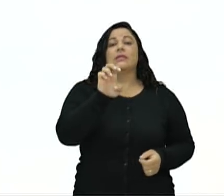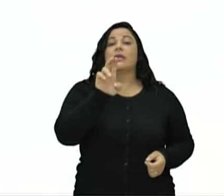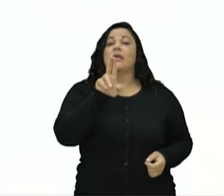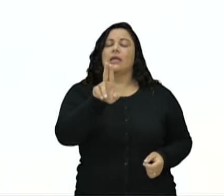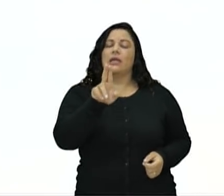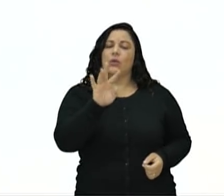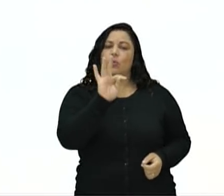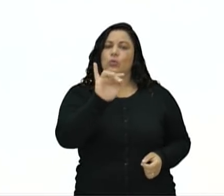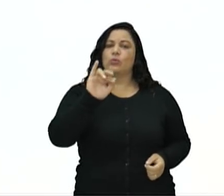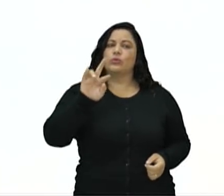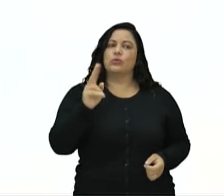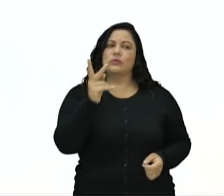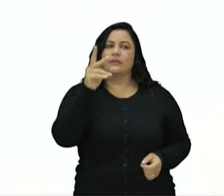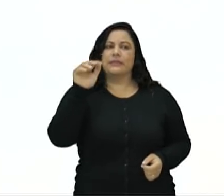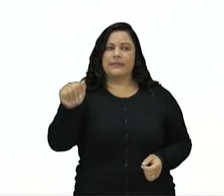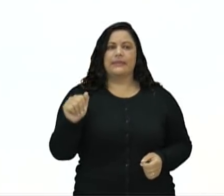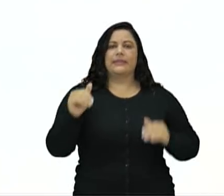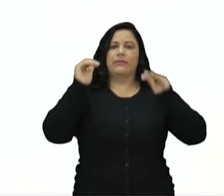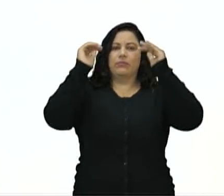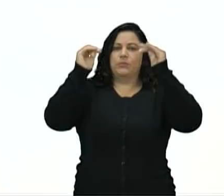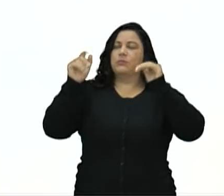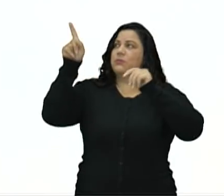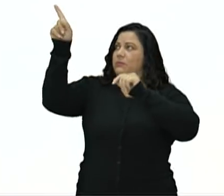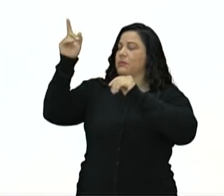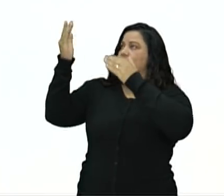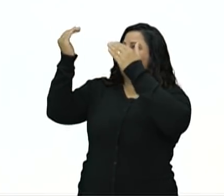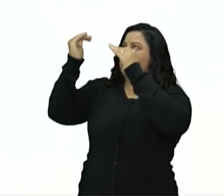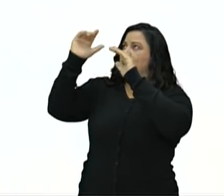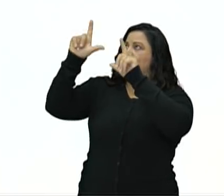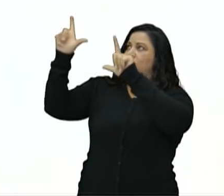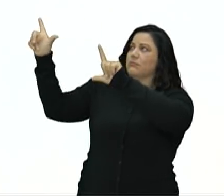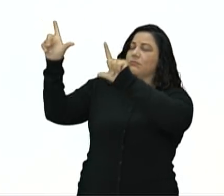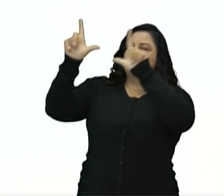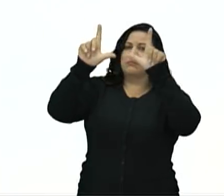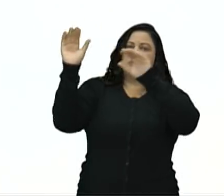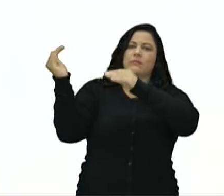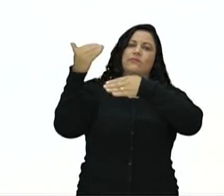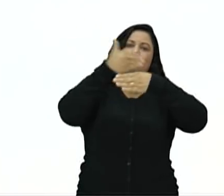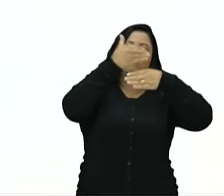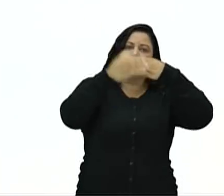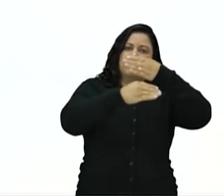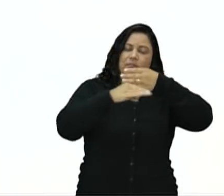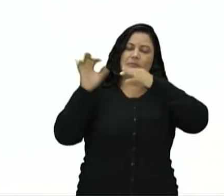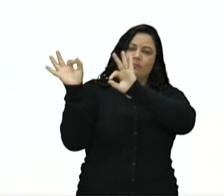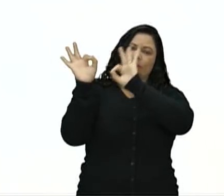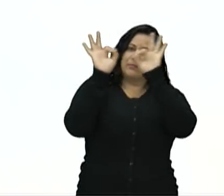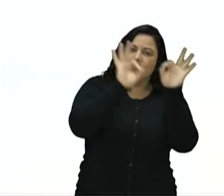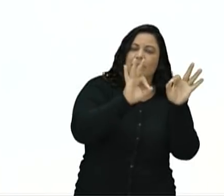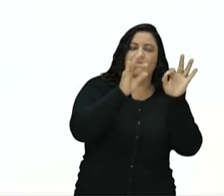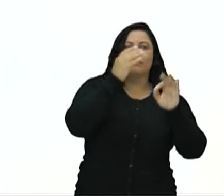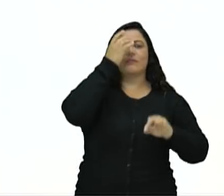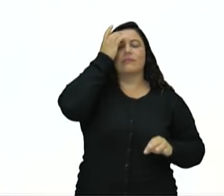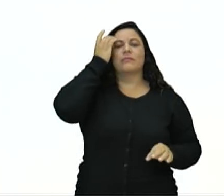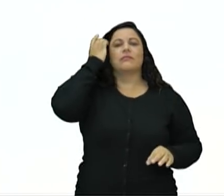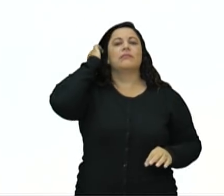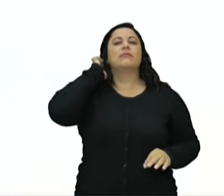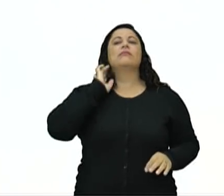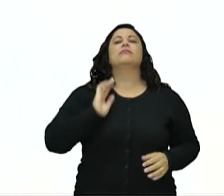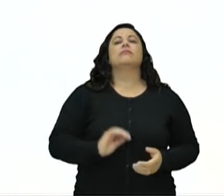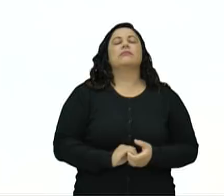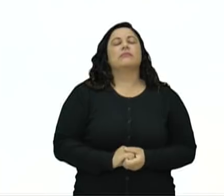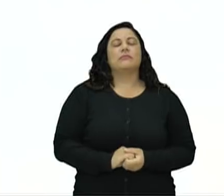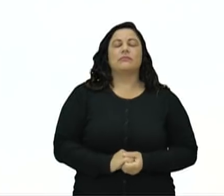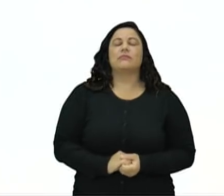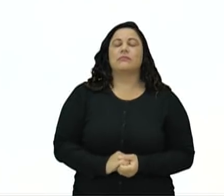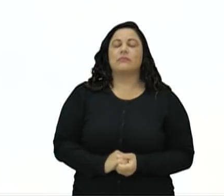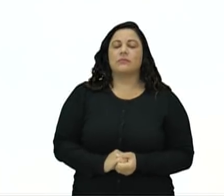nós tínhamos, vós tinhais e eles tinham, né? Então, no nós tínhamos, que é a primeira pessoa do plural, e no vós, que é a segunda pessoa